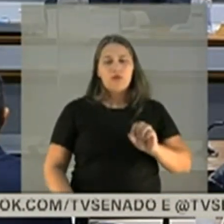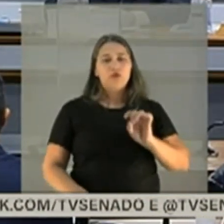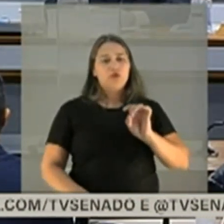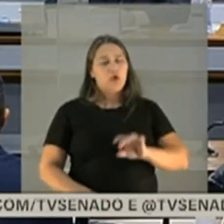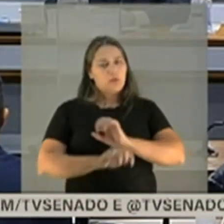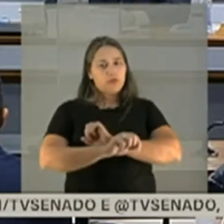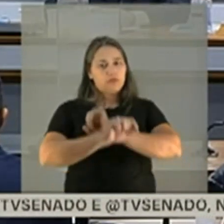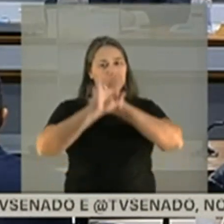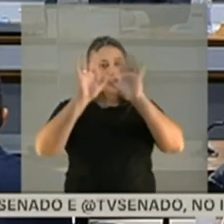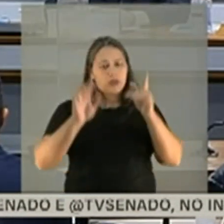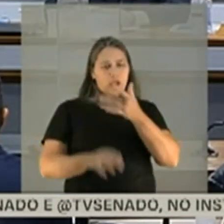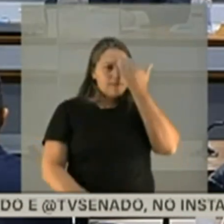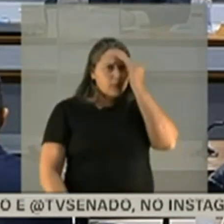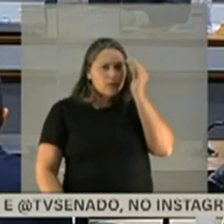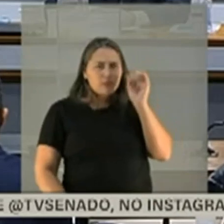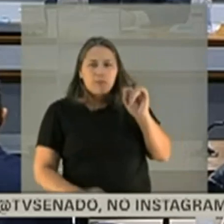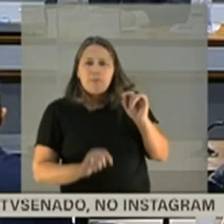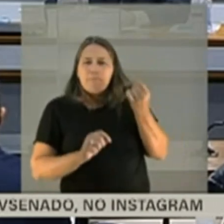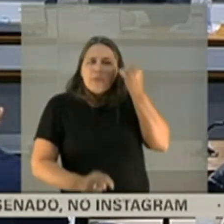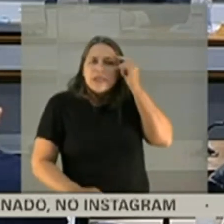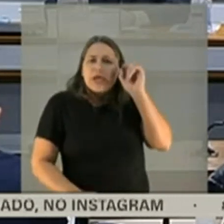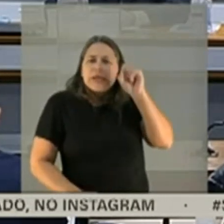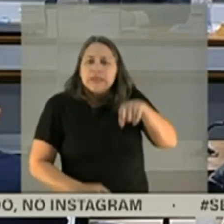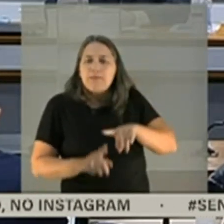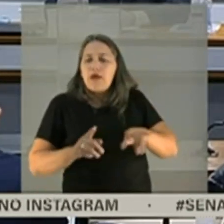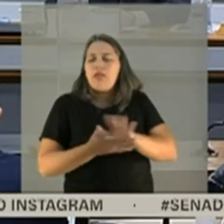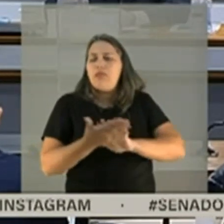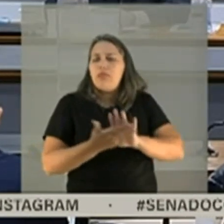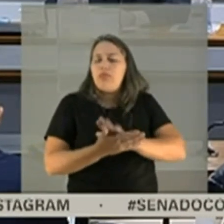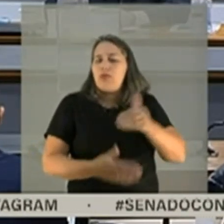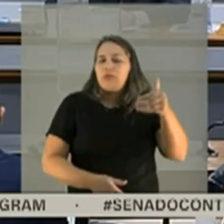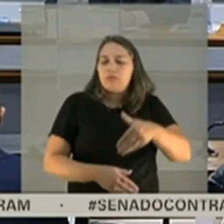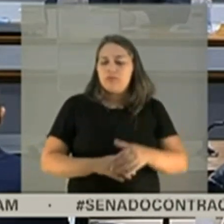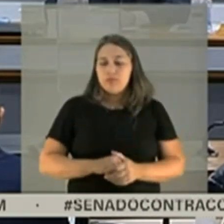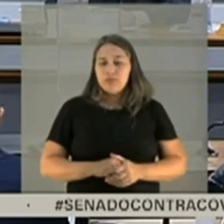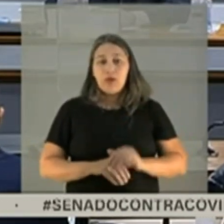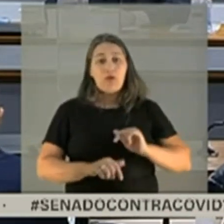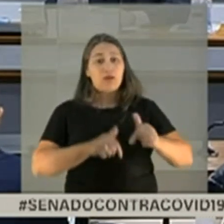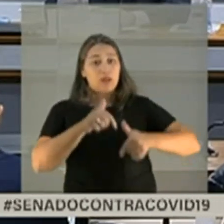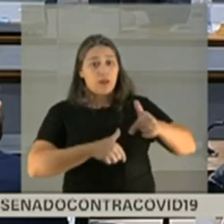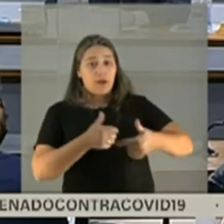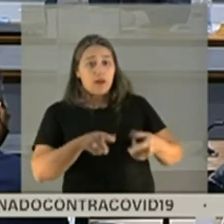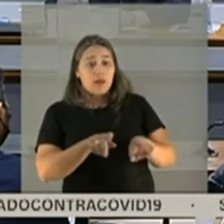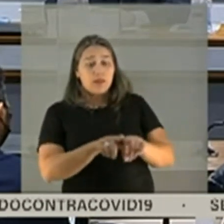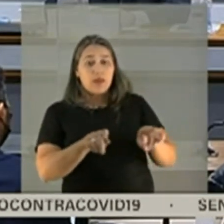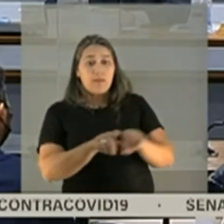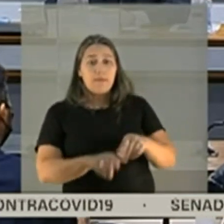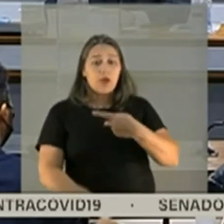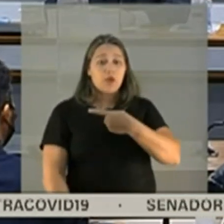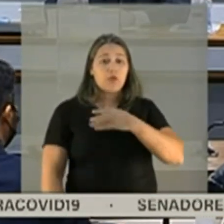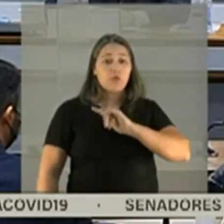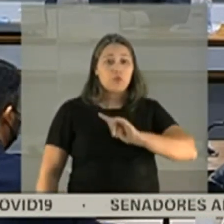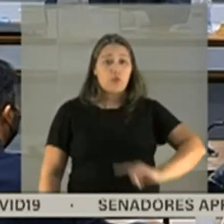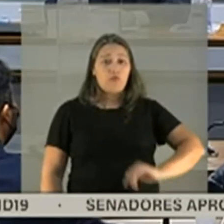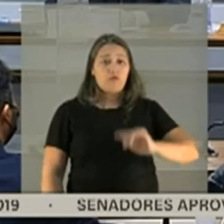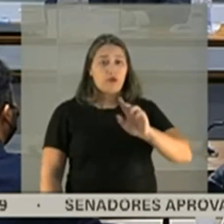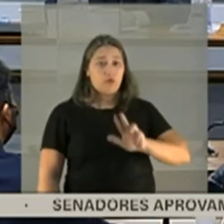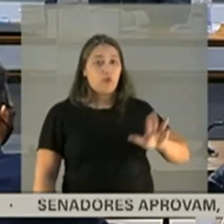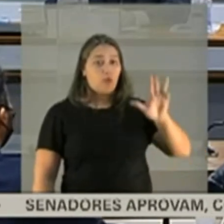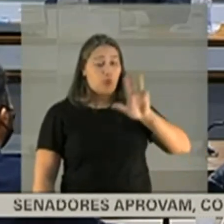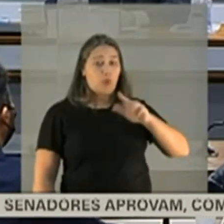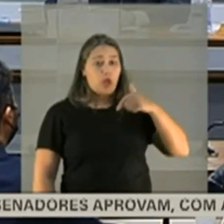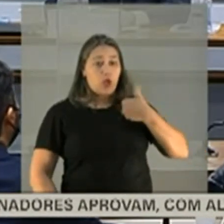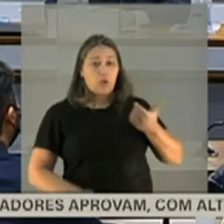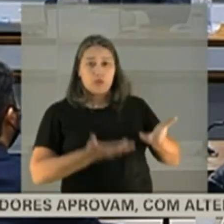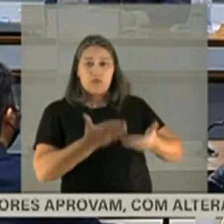que eu entendo até que alguns possam pensar que sim, mas não tenho nenhum conflito em relação a isso. Já trabalhei para o governo Lula, tá? Só para deixarem claro, como servidor público,